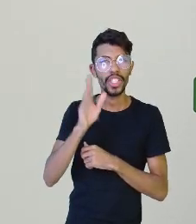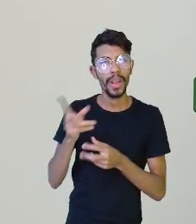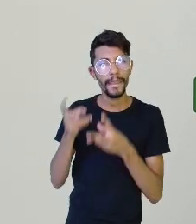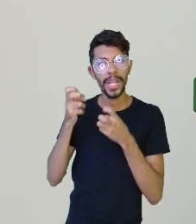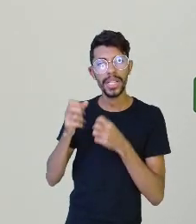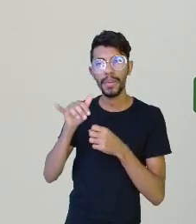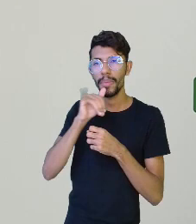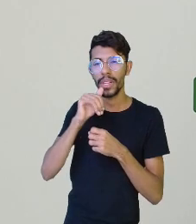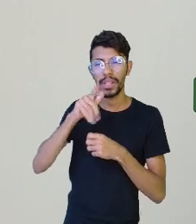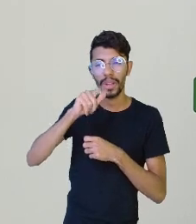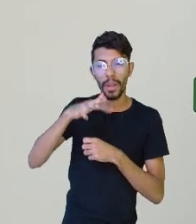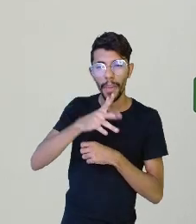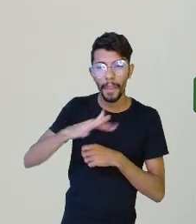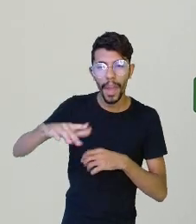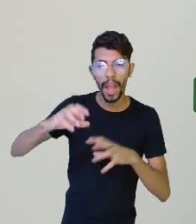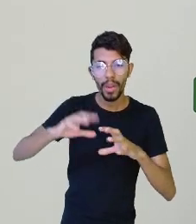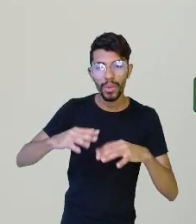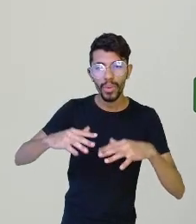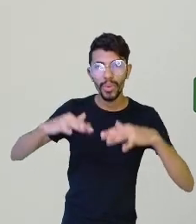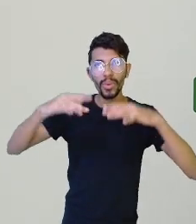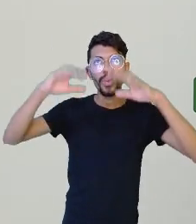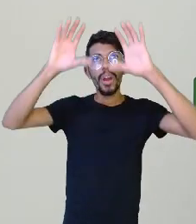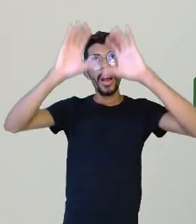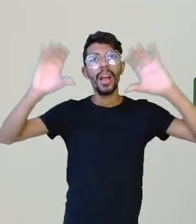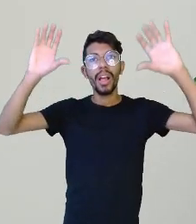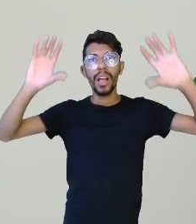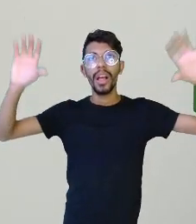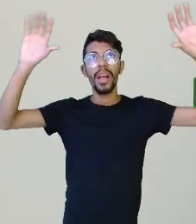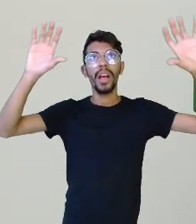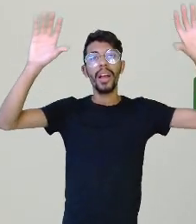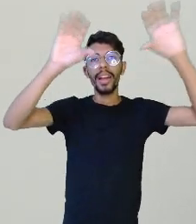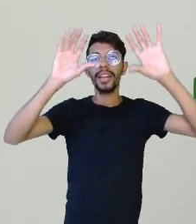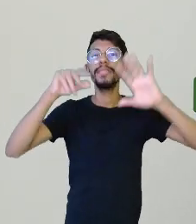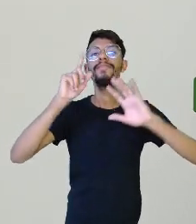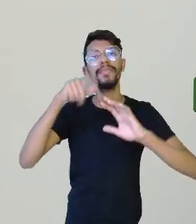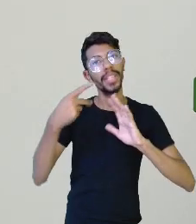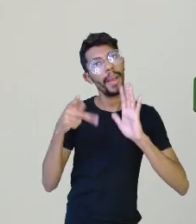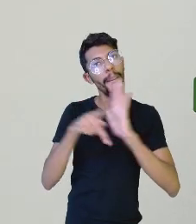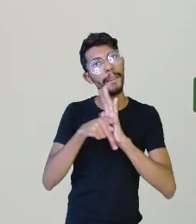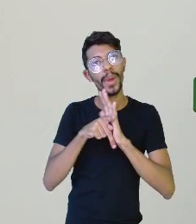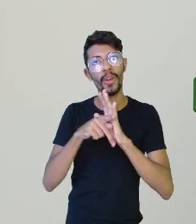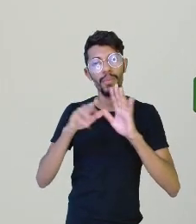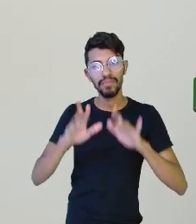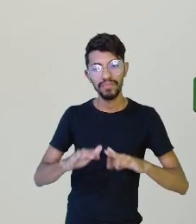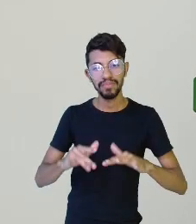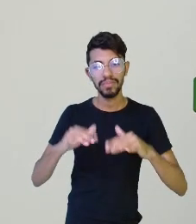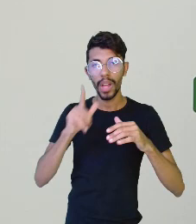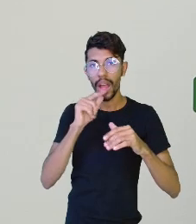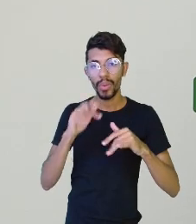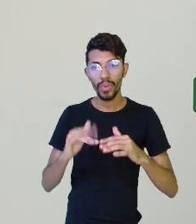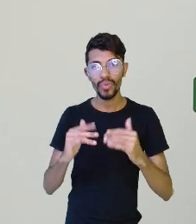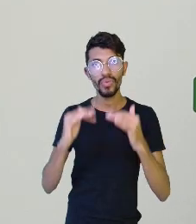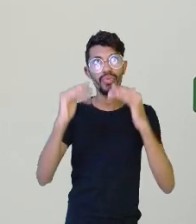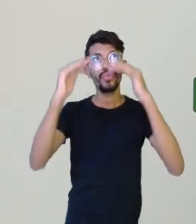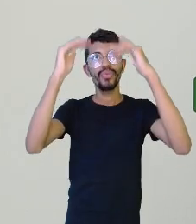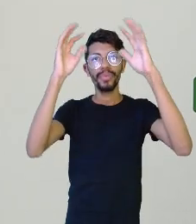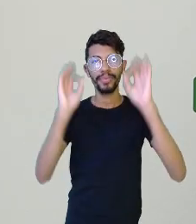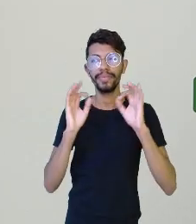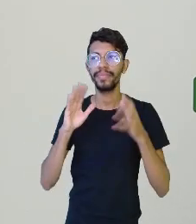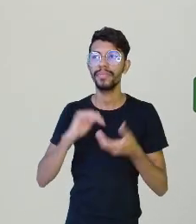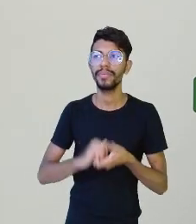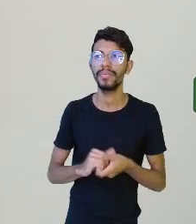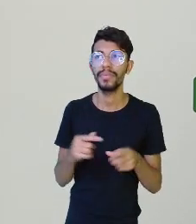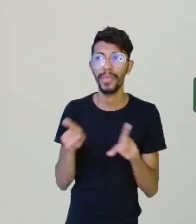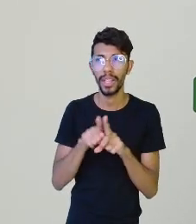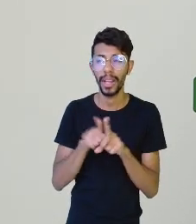evaporação que está acontecendo. Então, ocorre aqui uma quantidade maior de chuvas. Vamos agora falar um